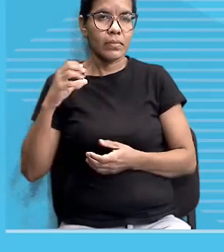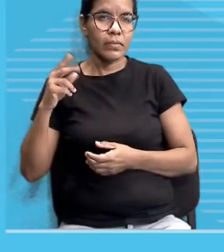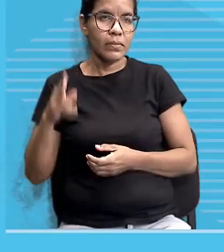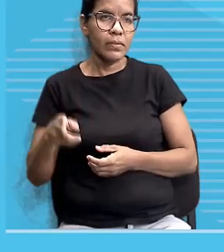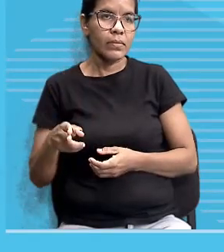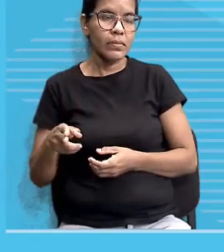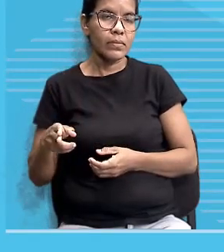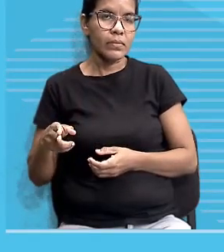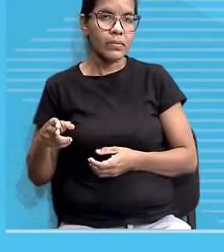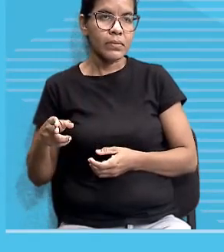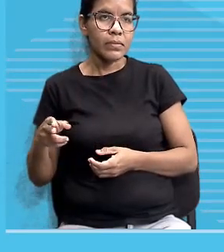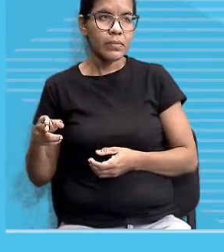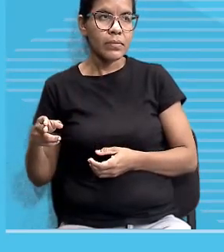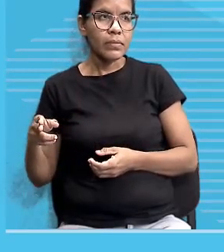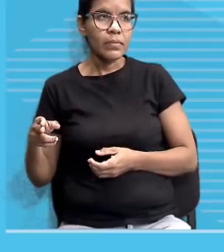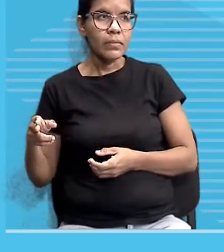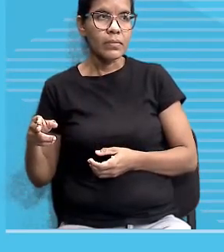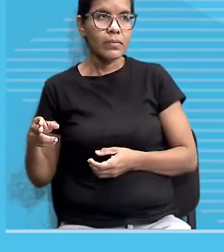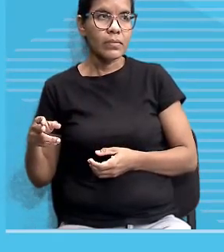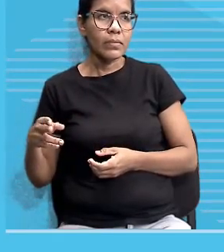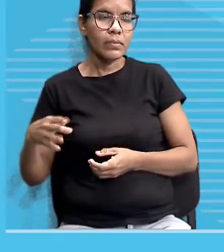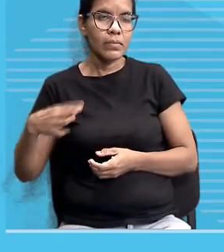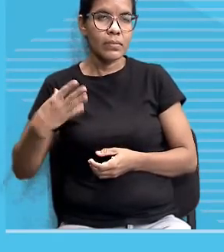o vale 450